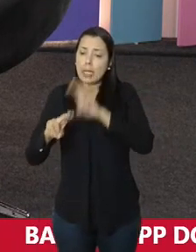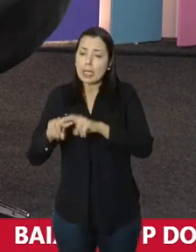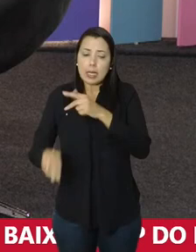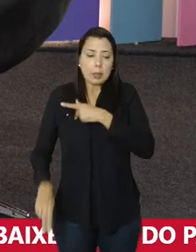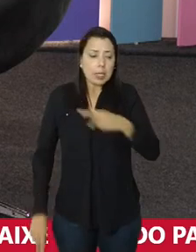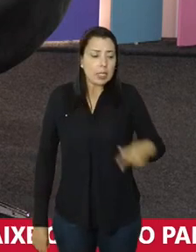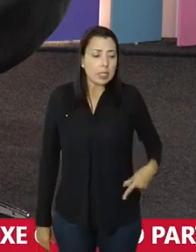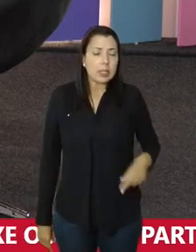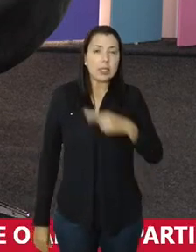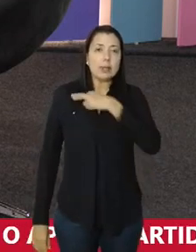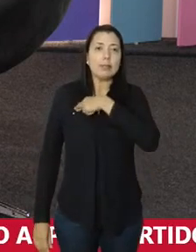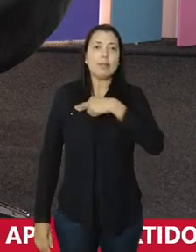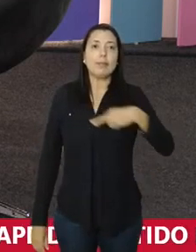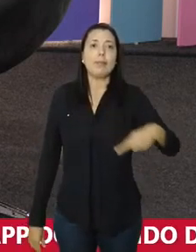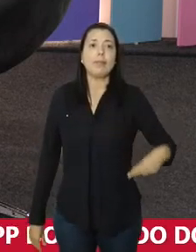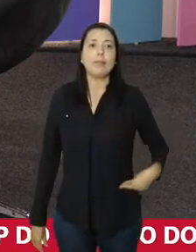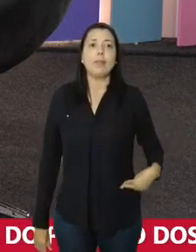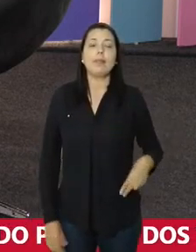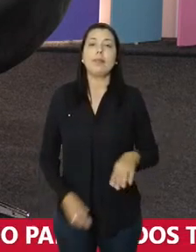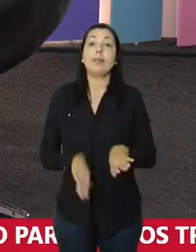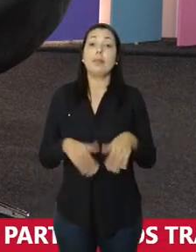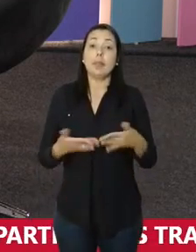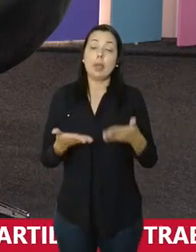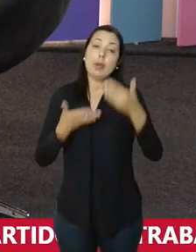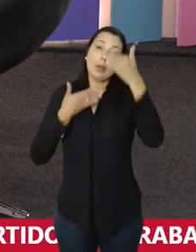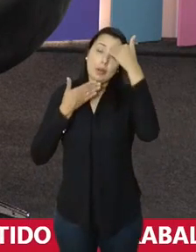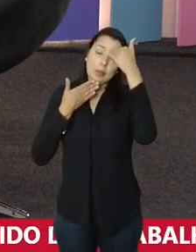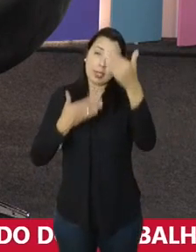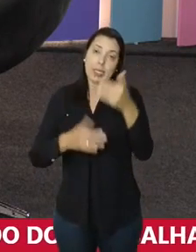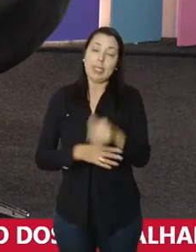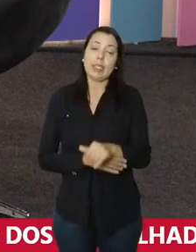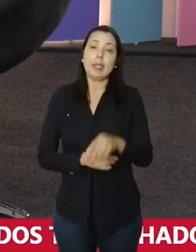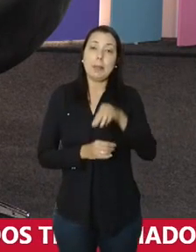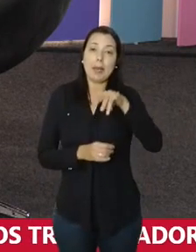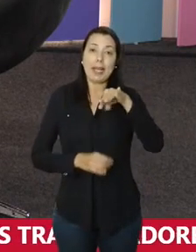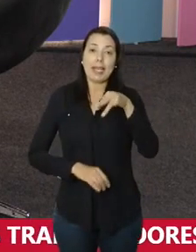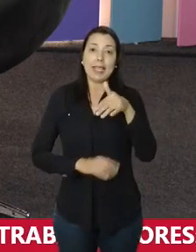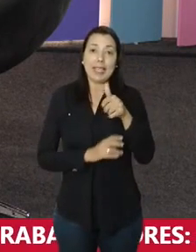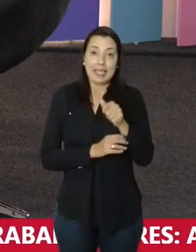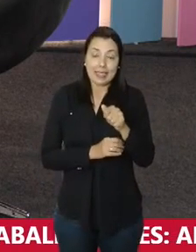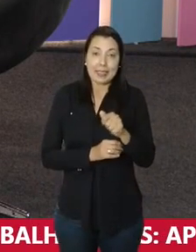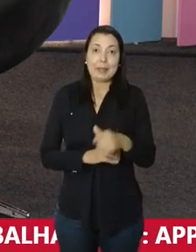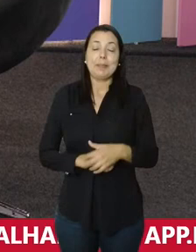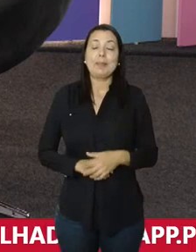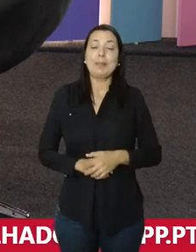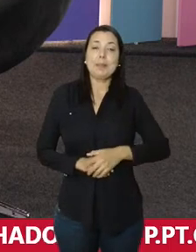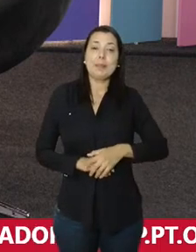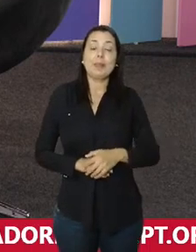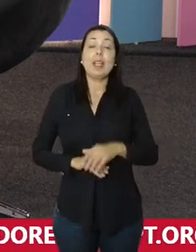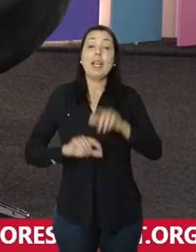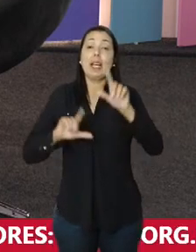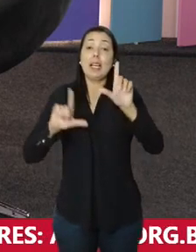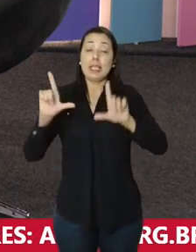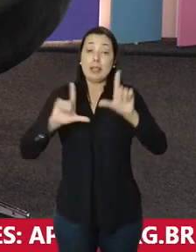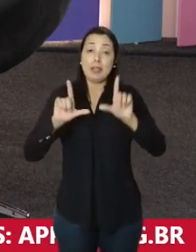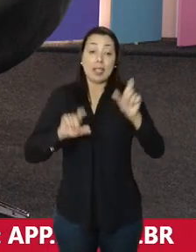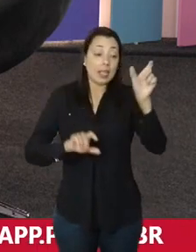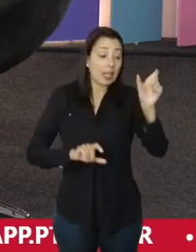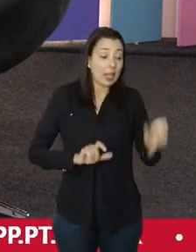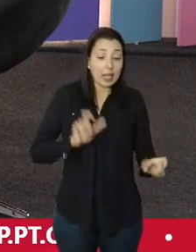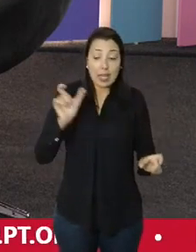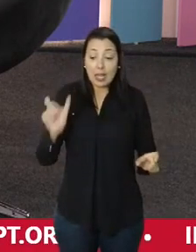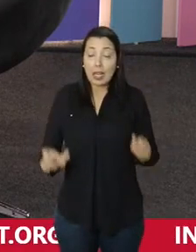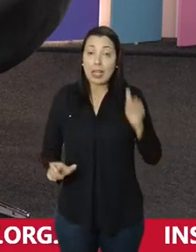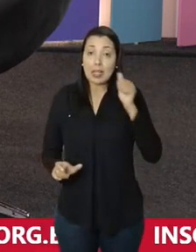da República. Olha, muito obrigada, Mariana, muito obrigada à TV Elas por Elas,